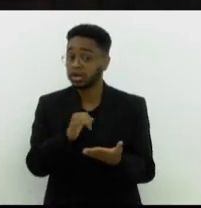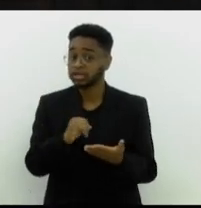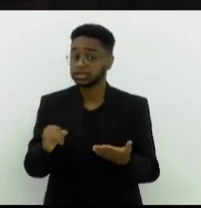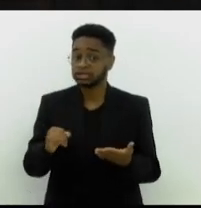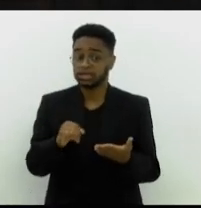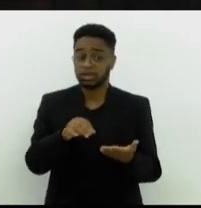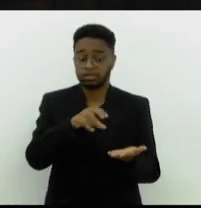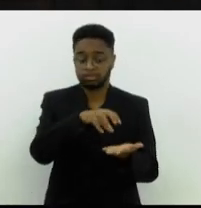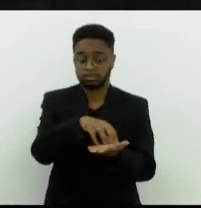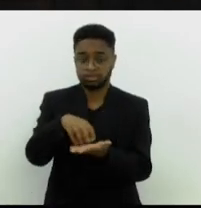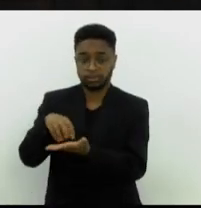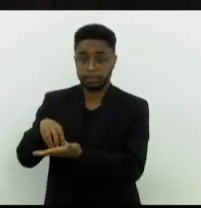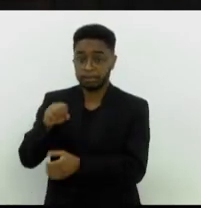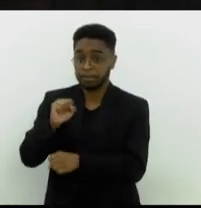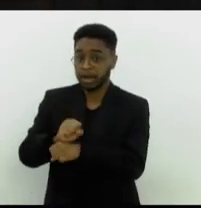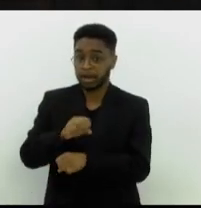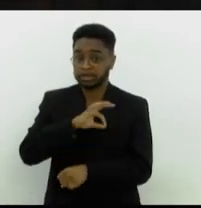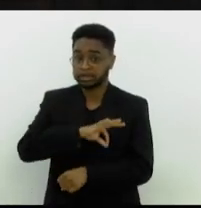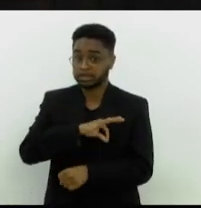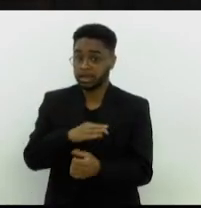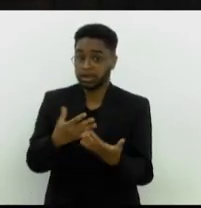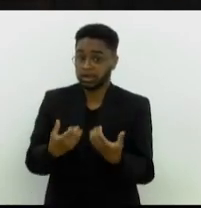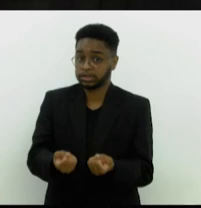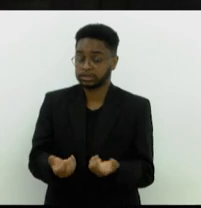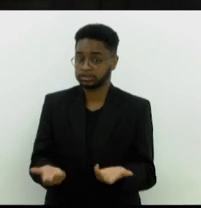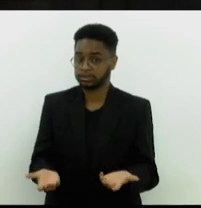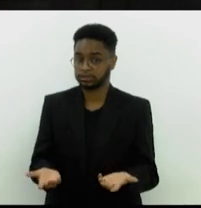corporações não receberem os seus salários.